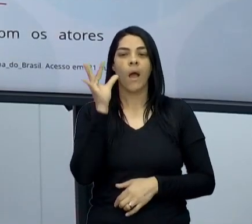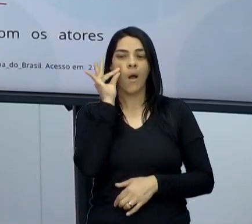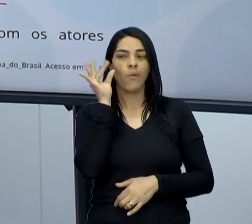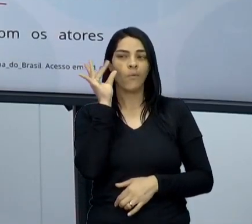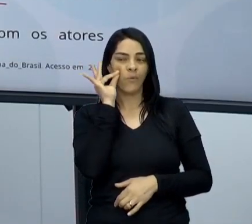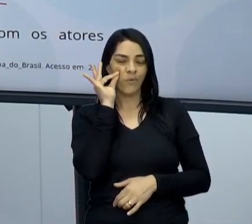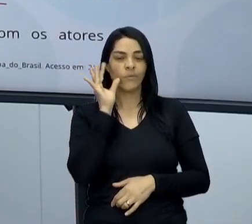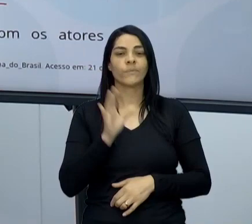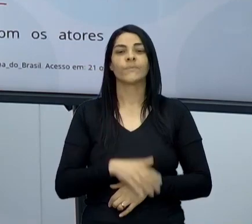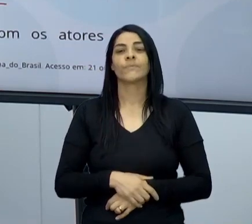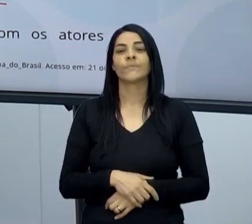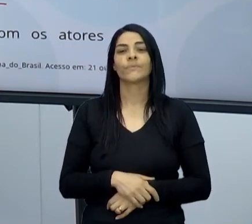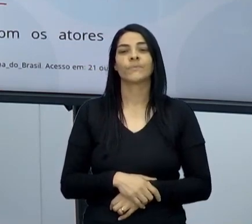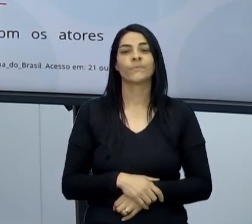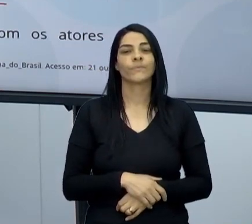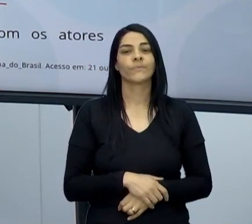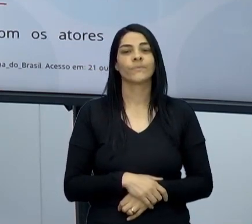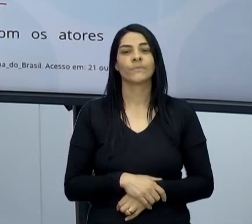vem comigo, olha só.